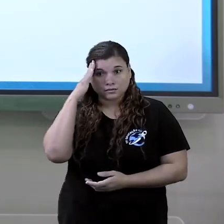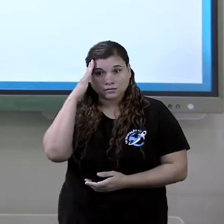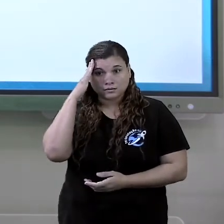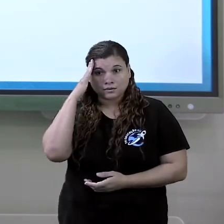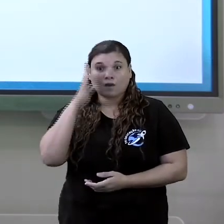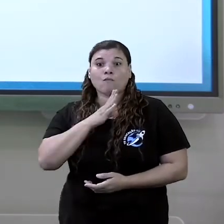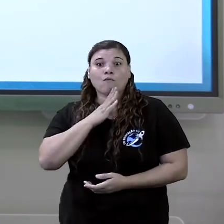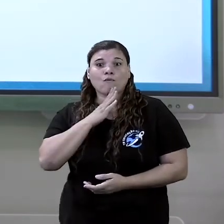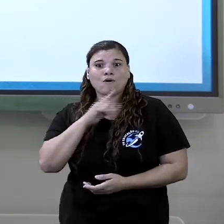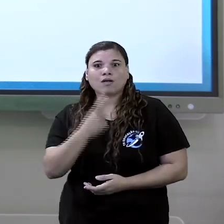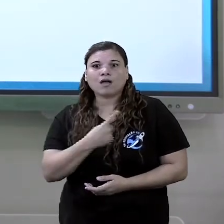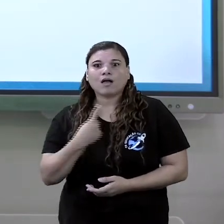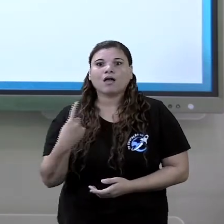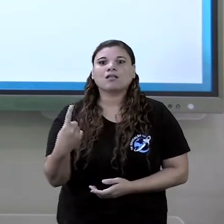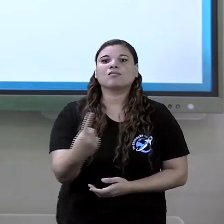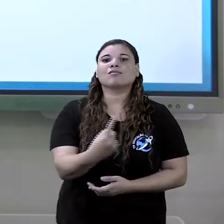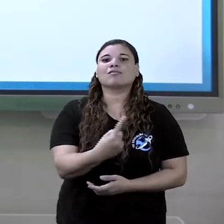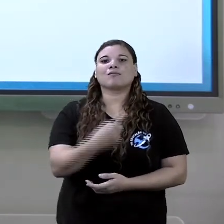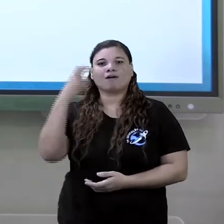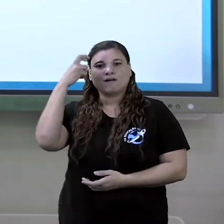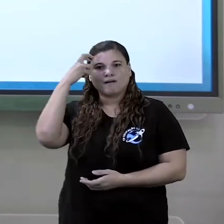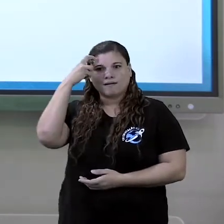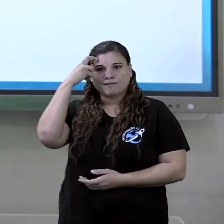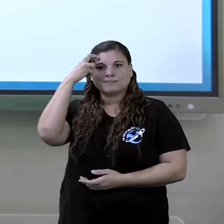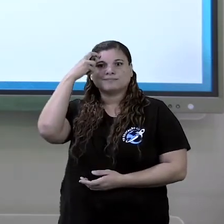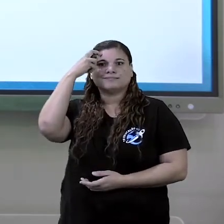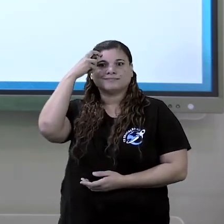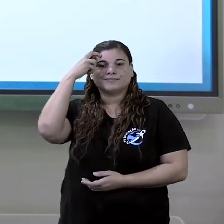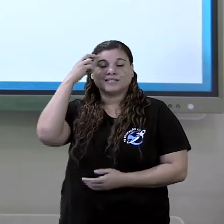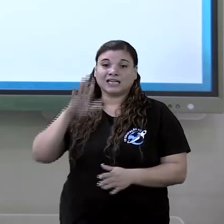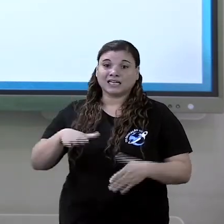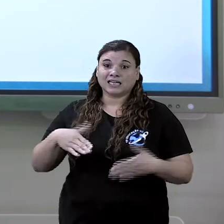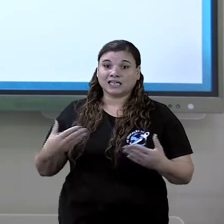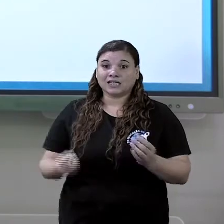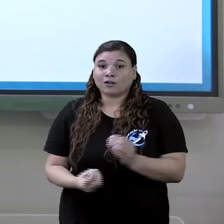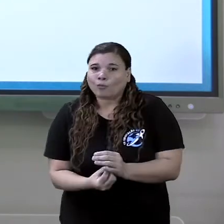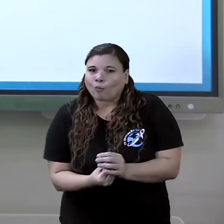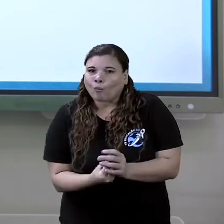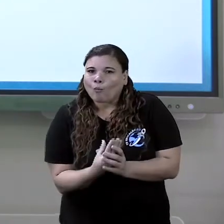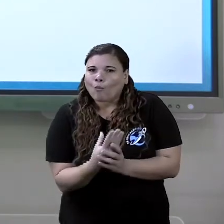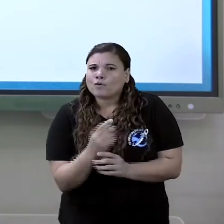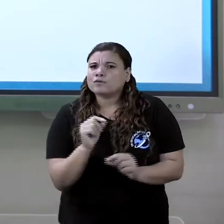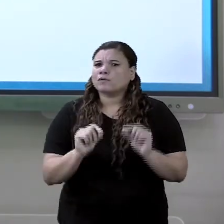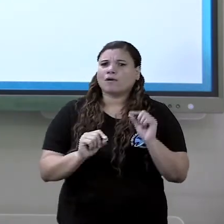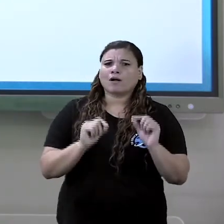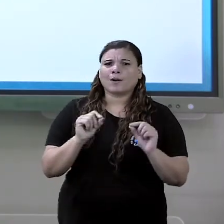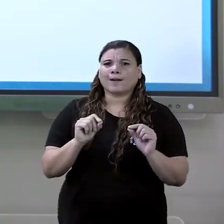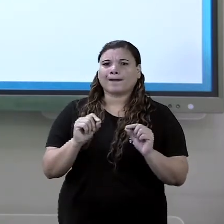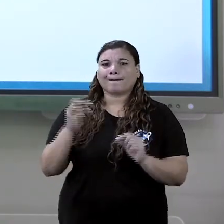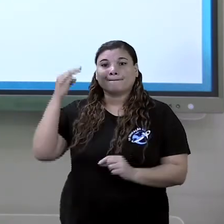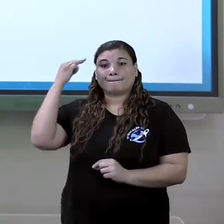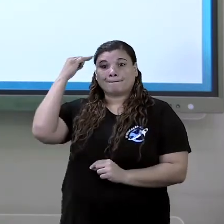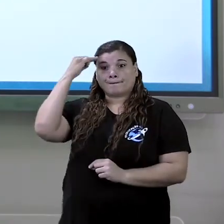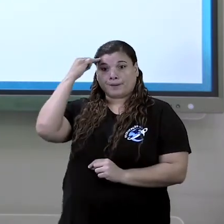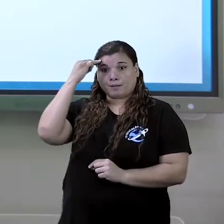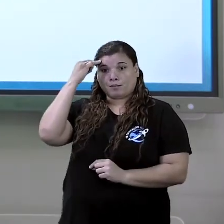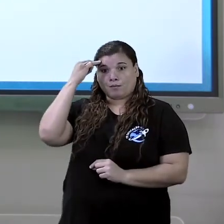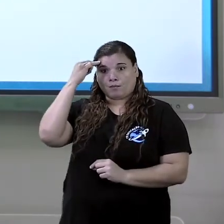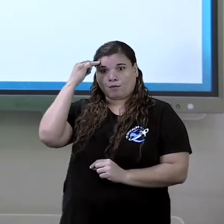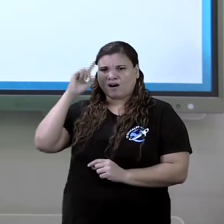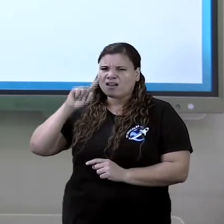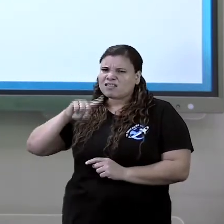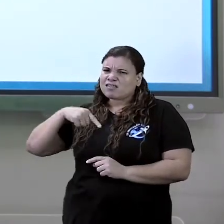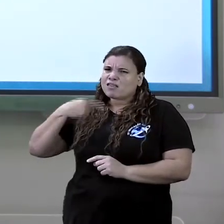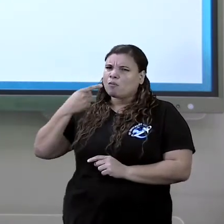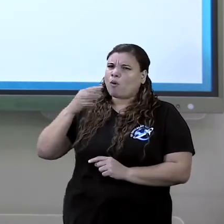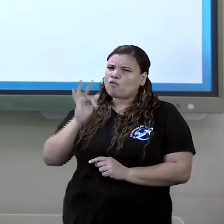cultura e aí nos oportunizamos construir memórias que nós mesmos iremos passar para a nossa